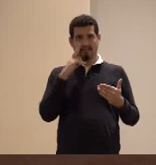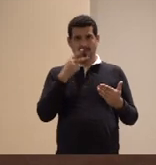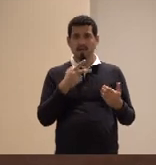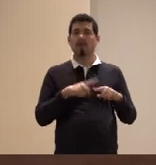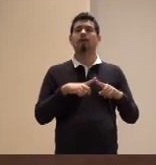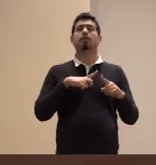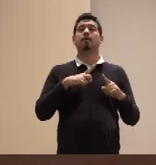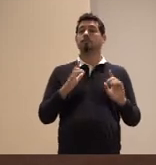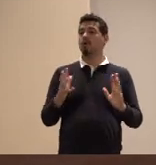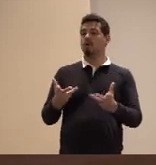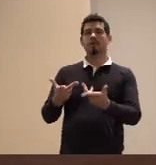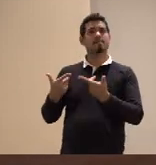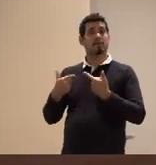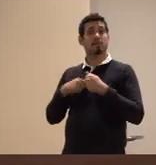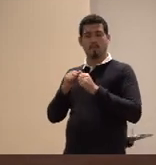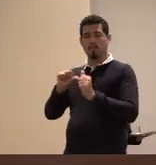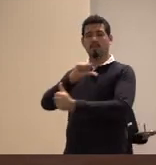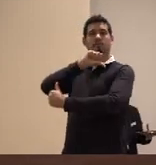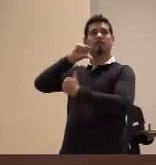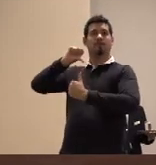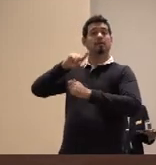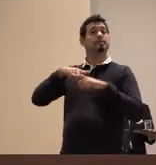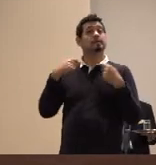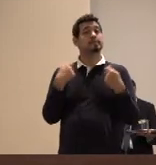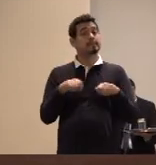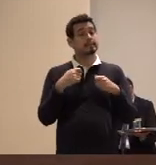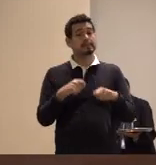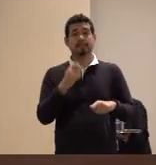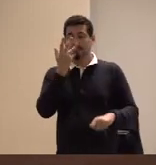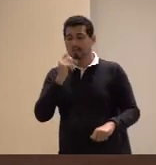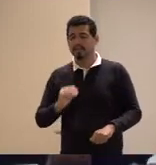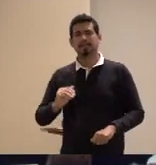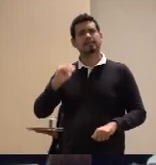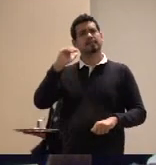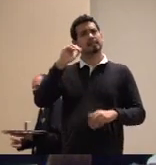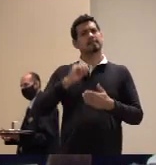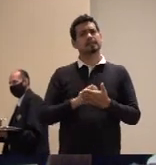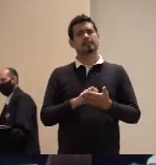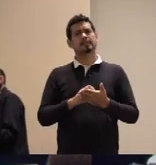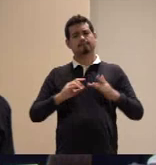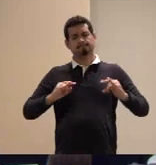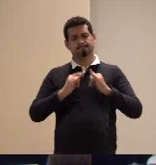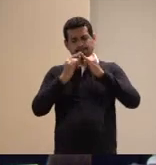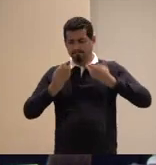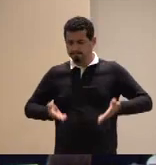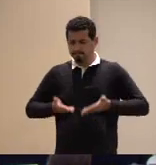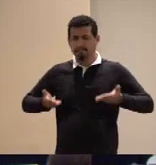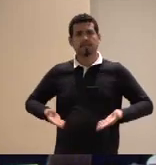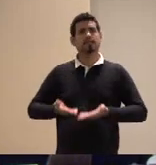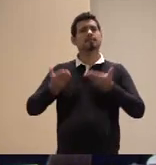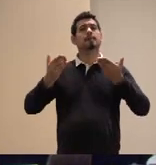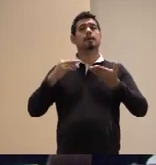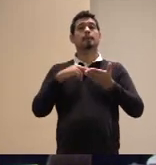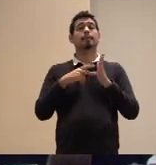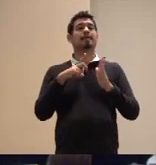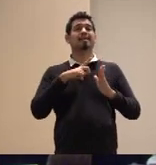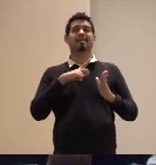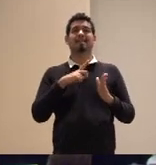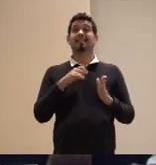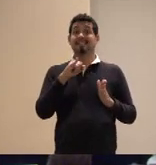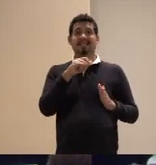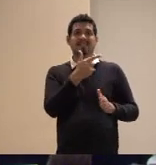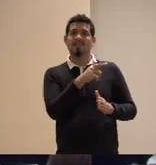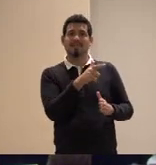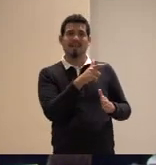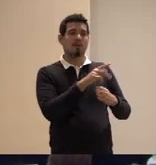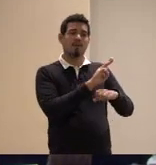O acolhimento fez isso. Então, nós precisamos, crianças institucionalizadas estão mais propensas a terem prejuízos.